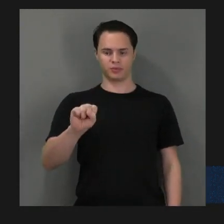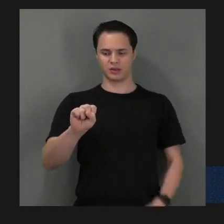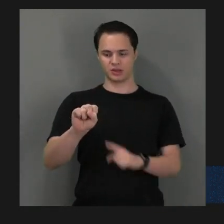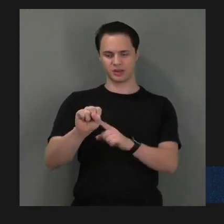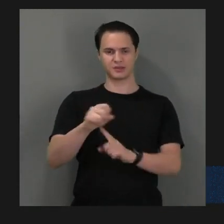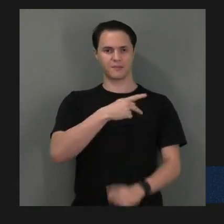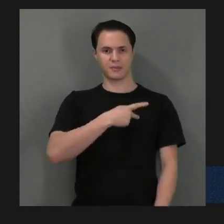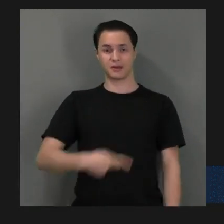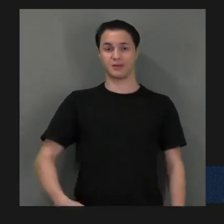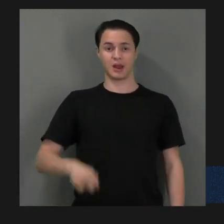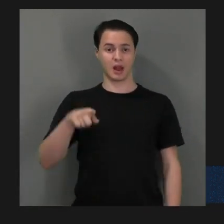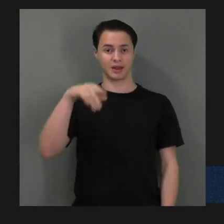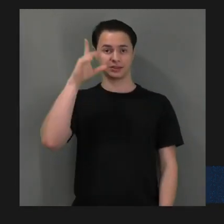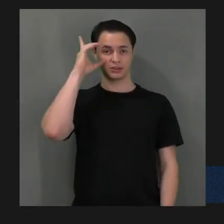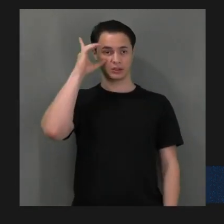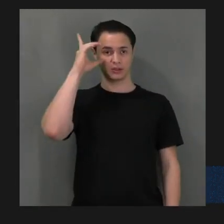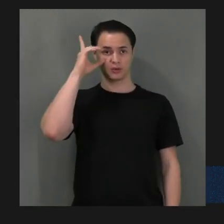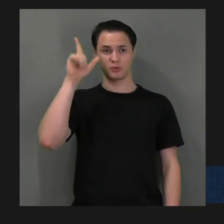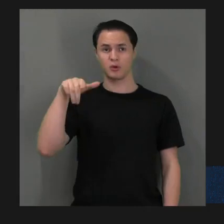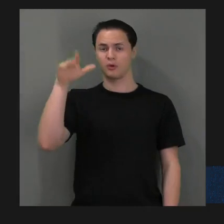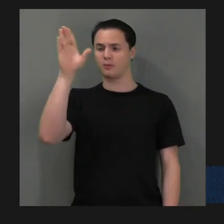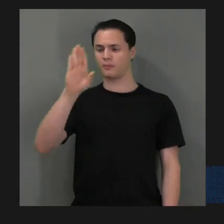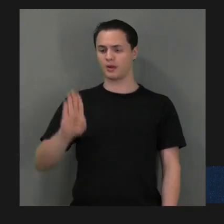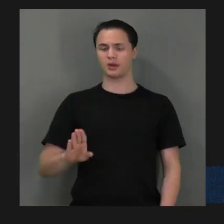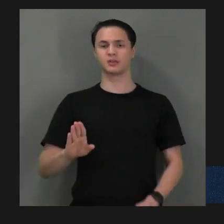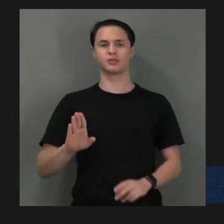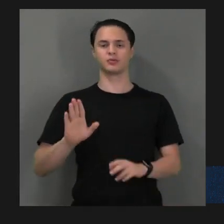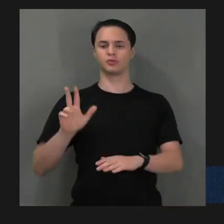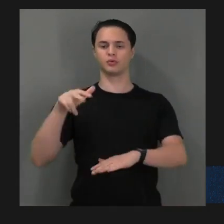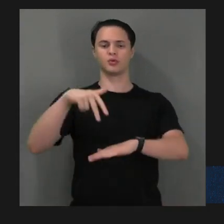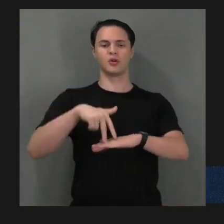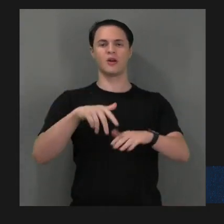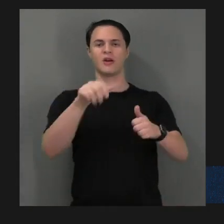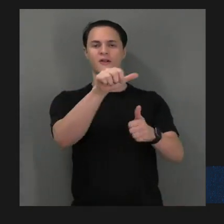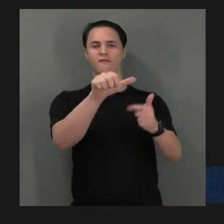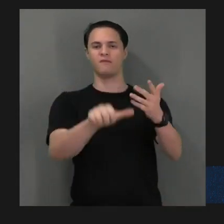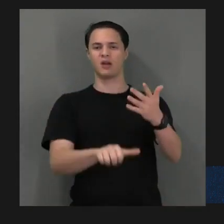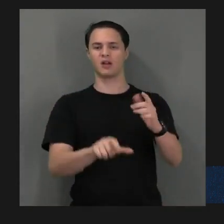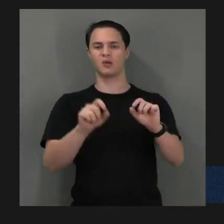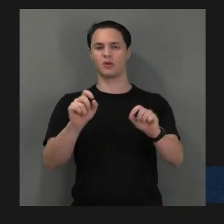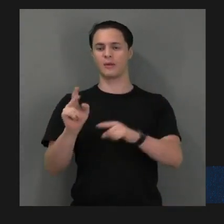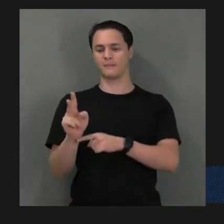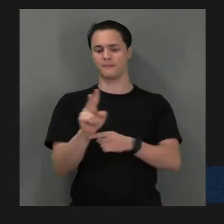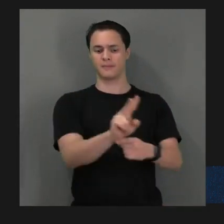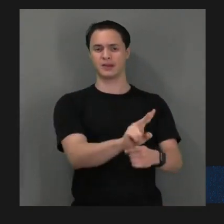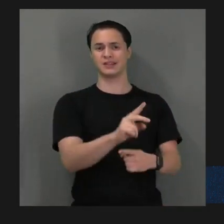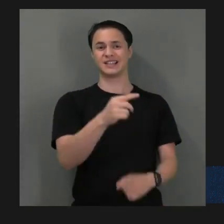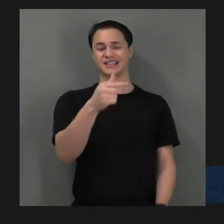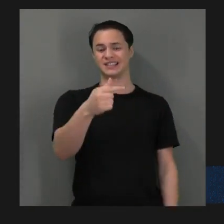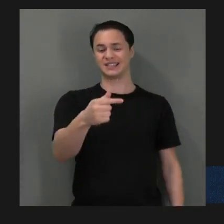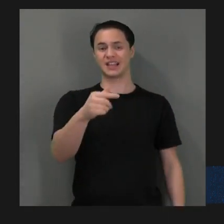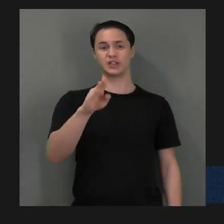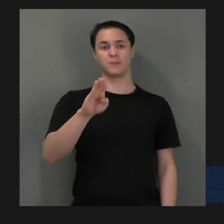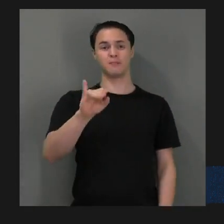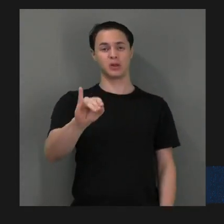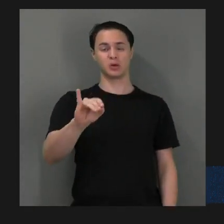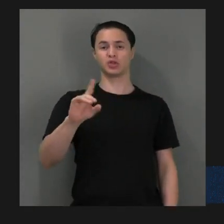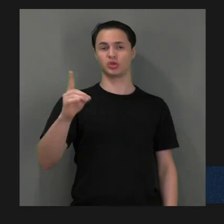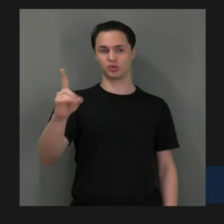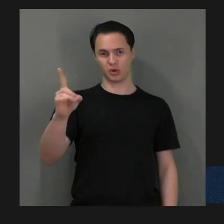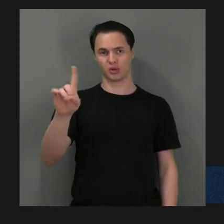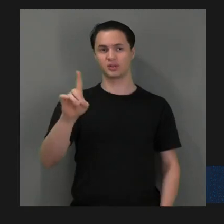Dilma Rousseff, no qual o Brasil se propôs a ser o avalista de um empréstimo de 7